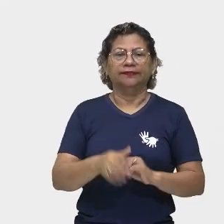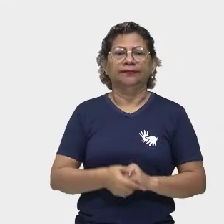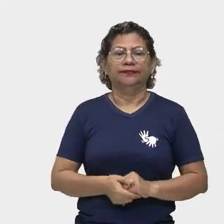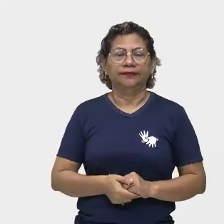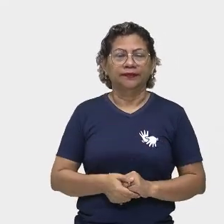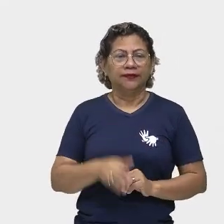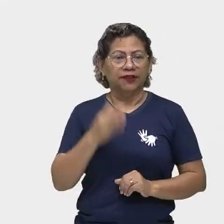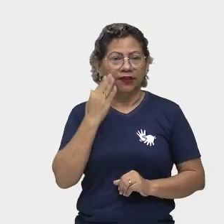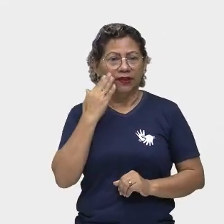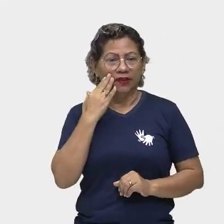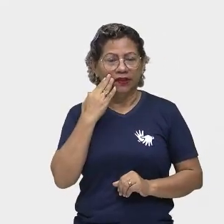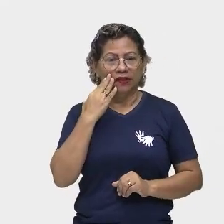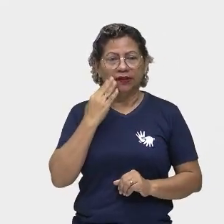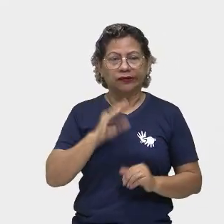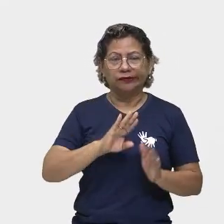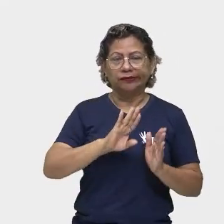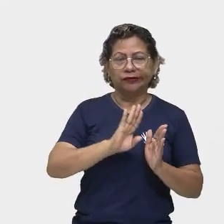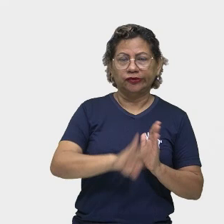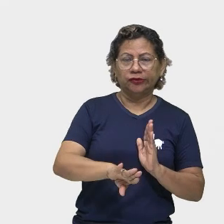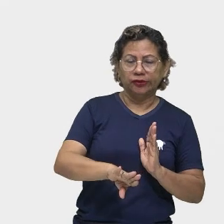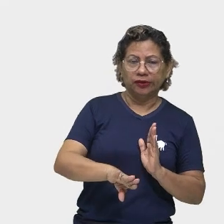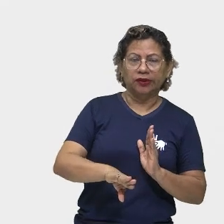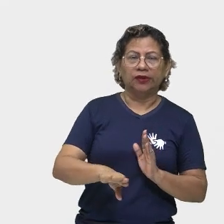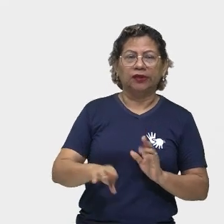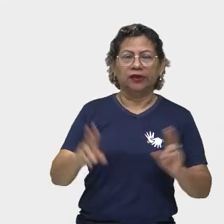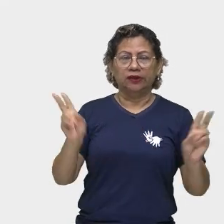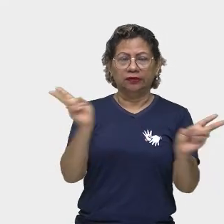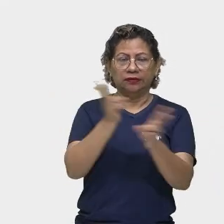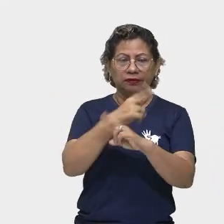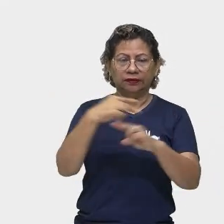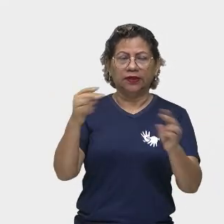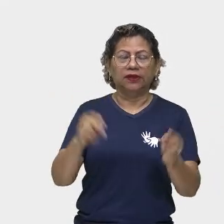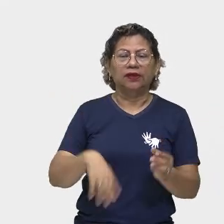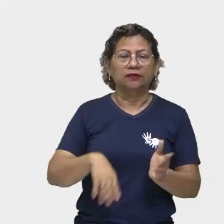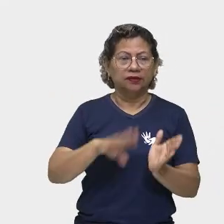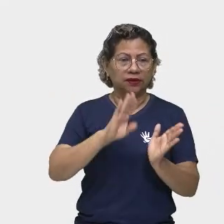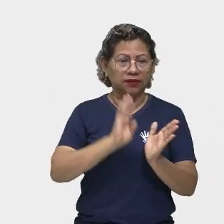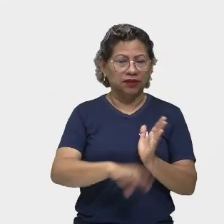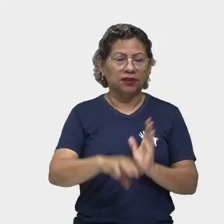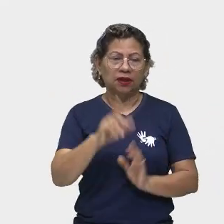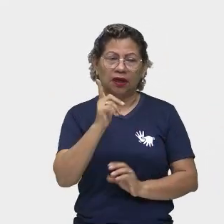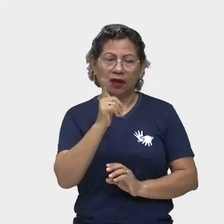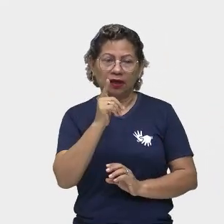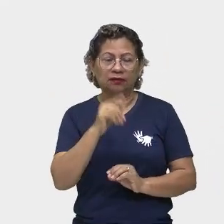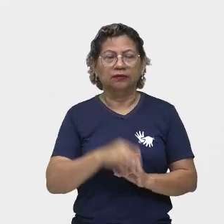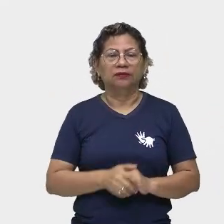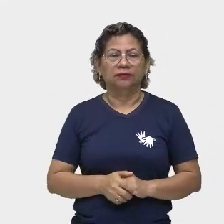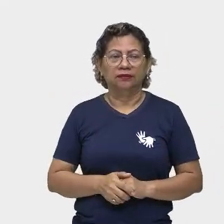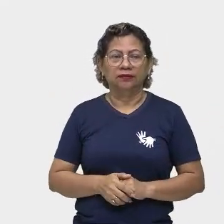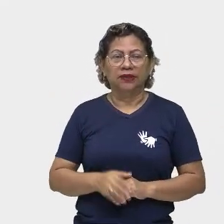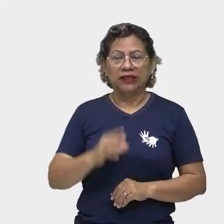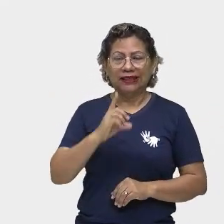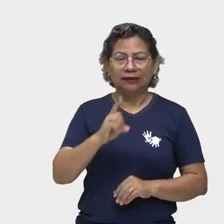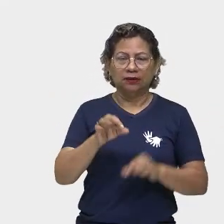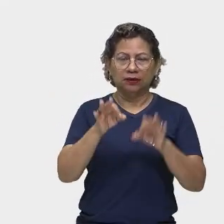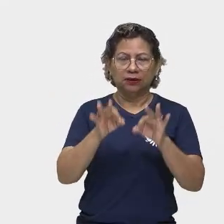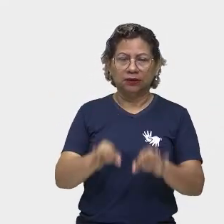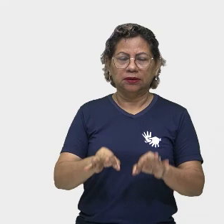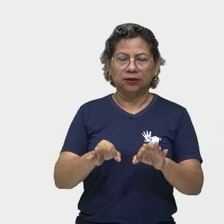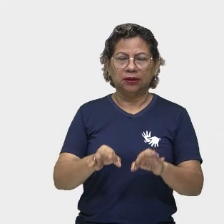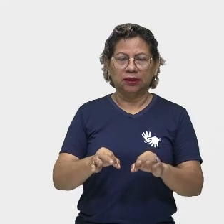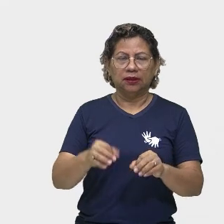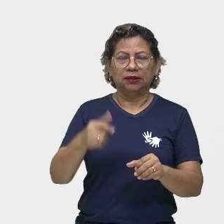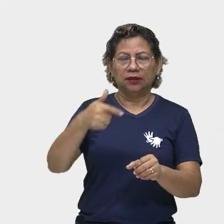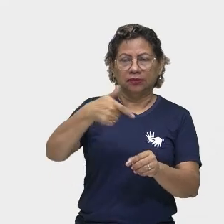já elimina o vento, já elimina a água, porque a nossa alternativa correta é a alternativa D, a resposta D,